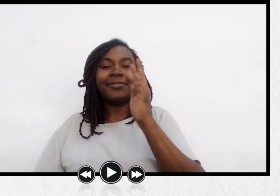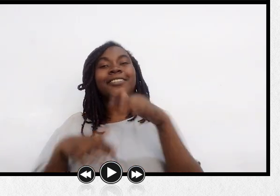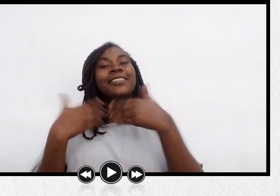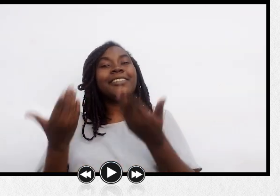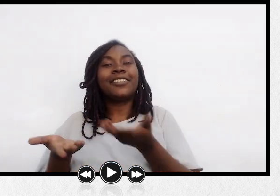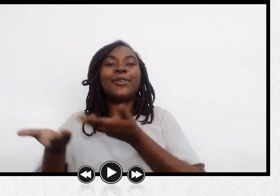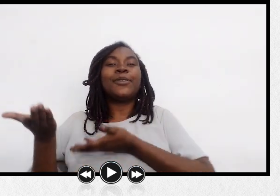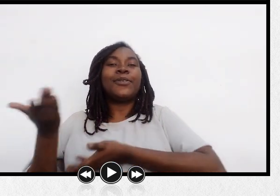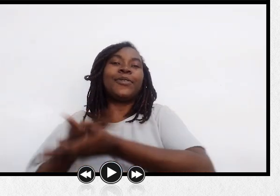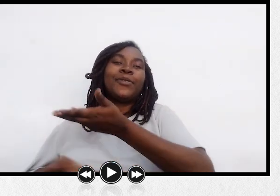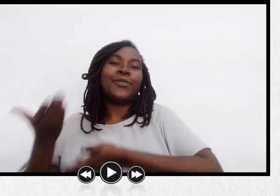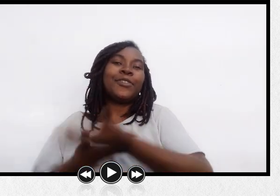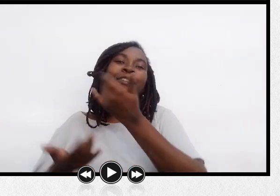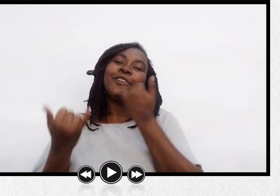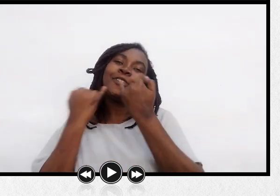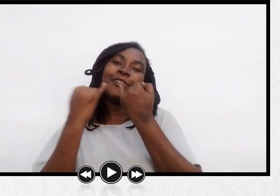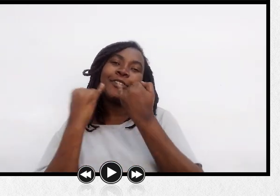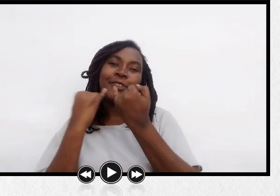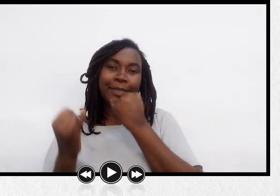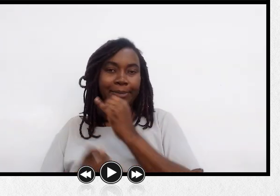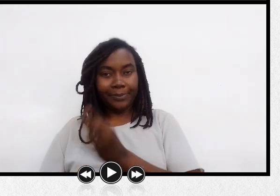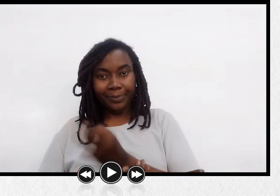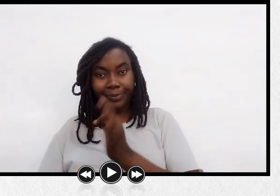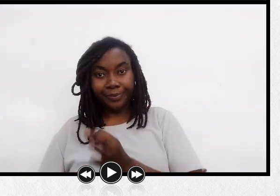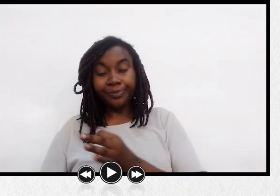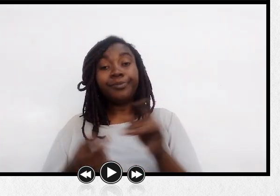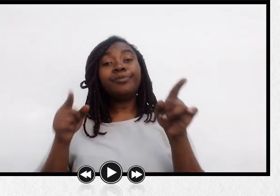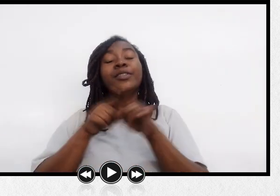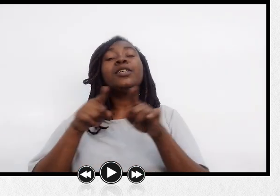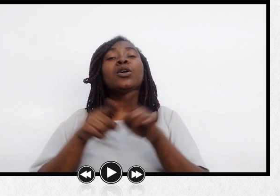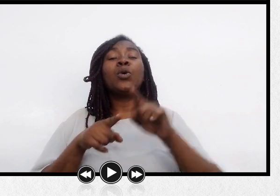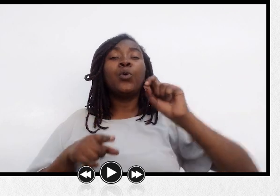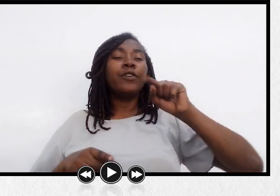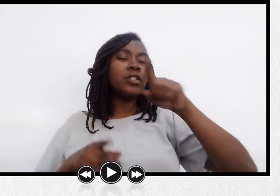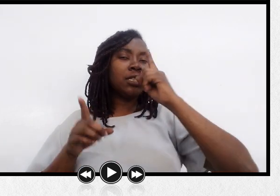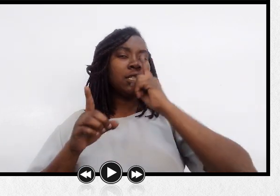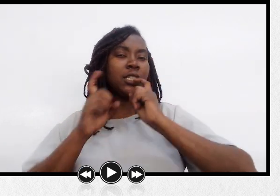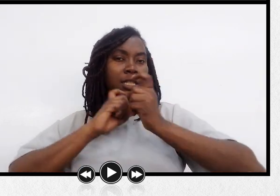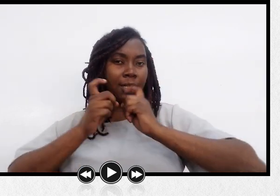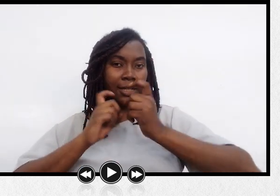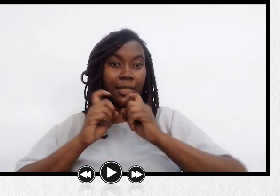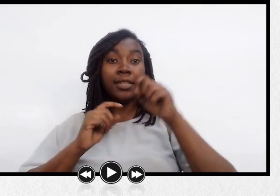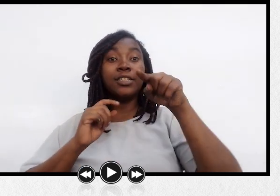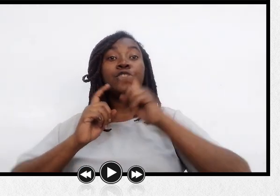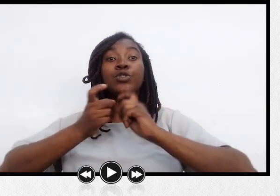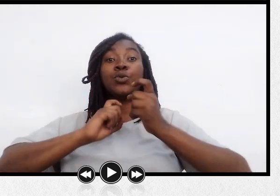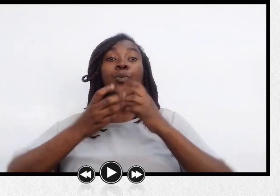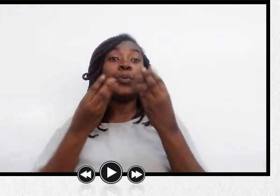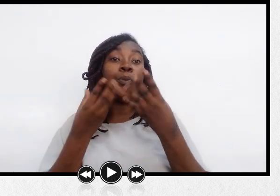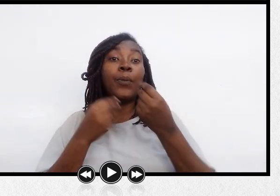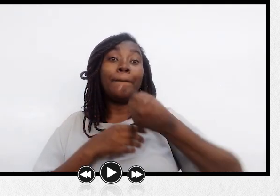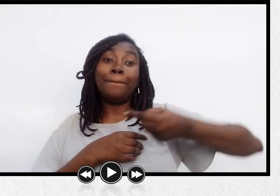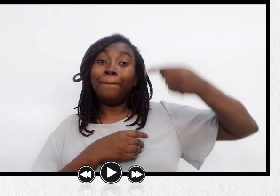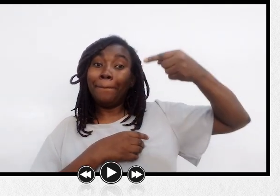trocamos um pouco informações, né? E o que você discute? Se discute muito. Primeiro, você